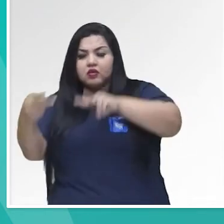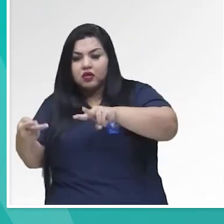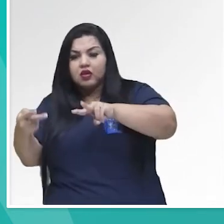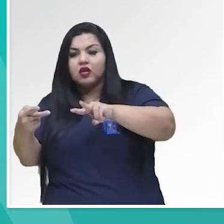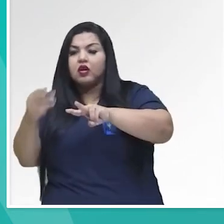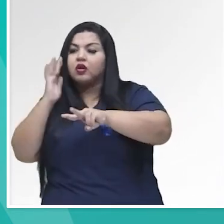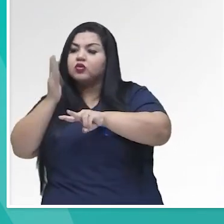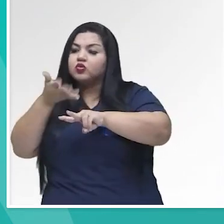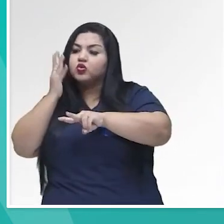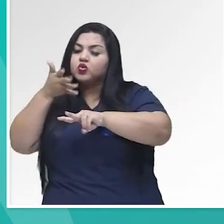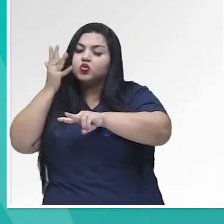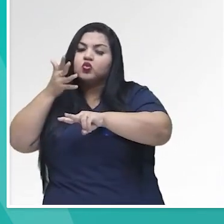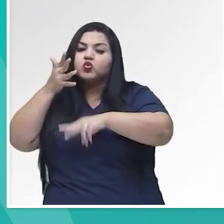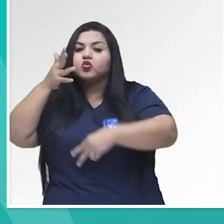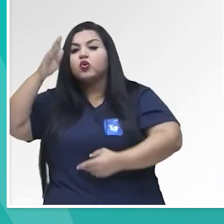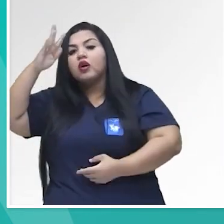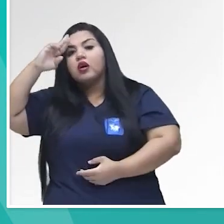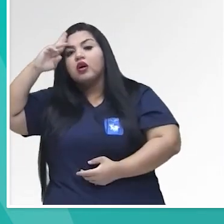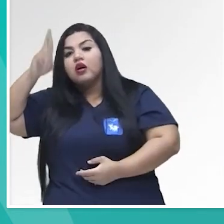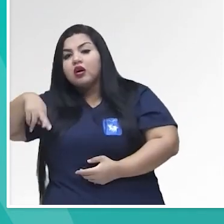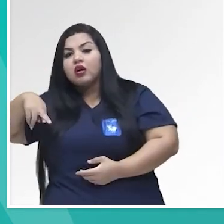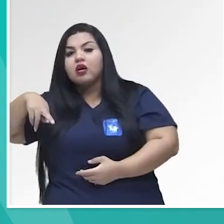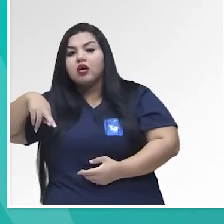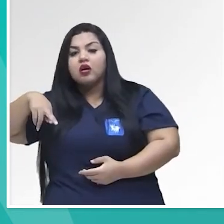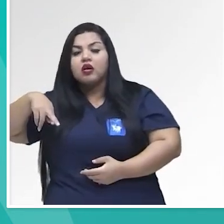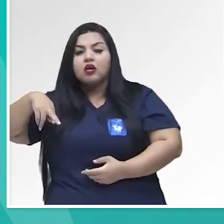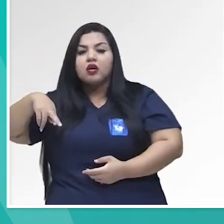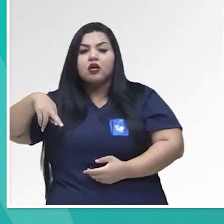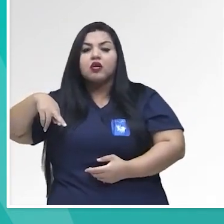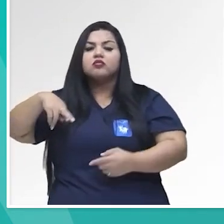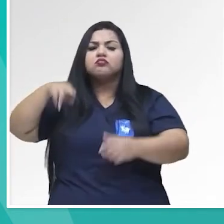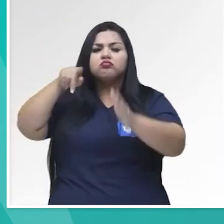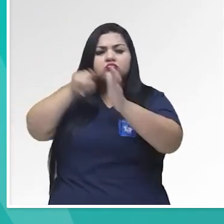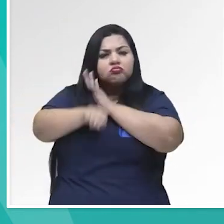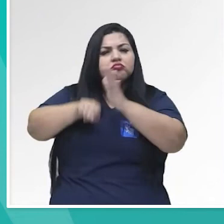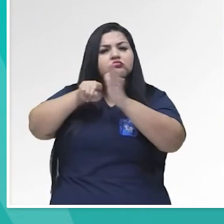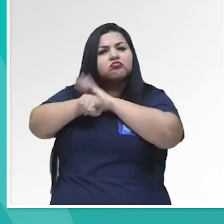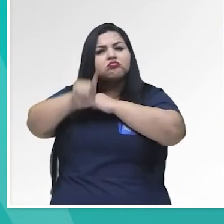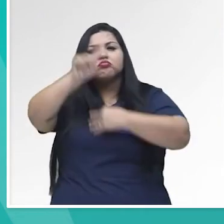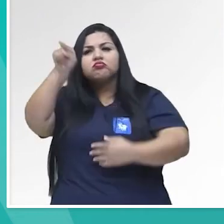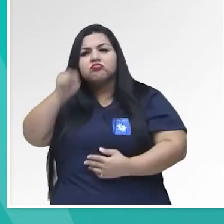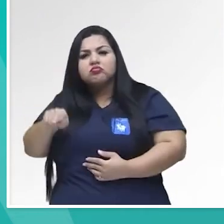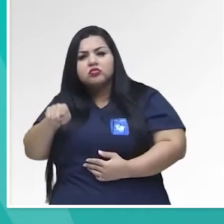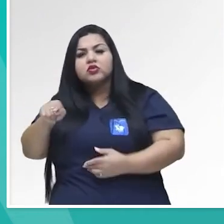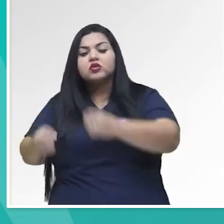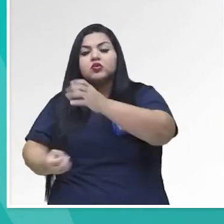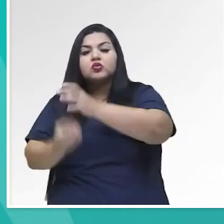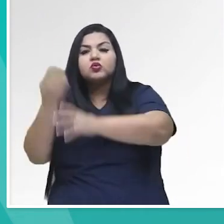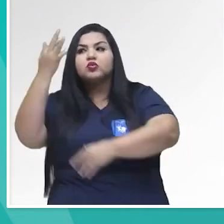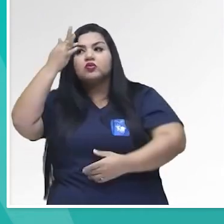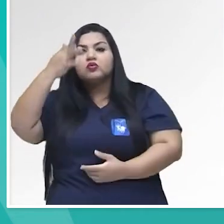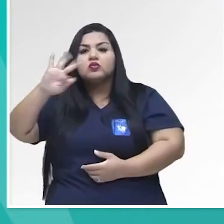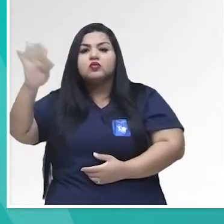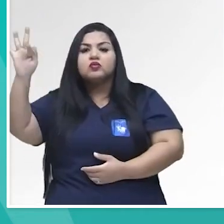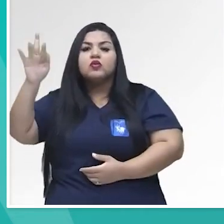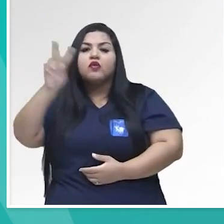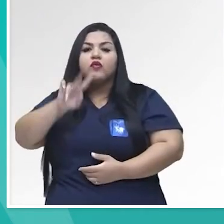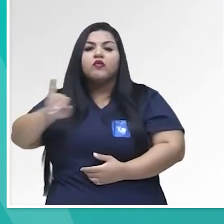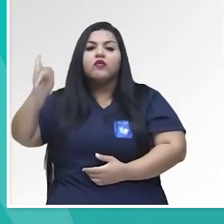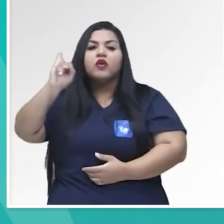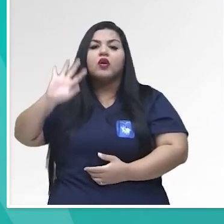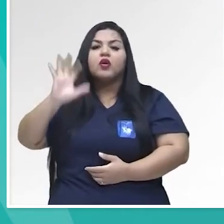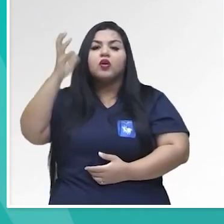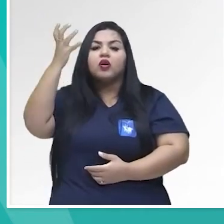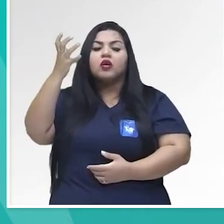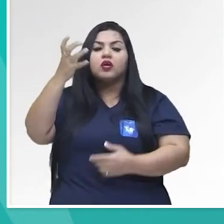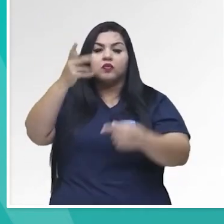das coisas, um discurso mais questionador. Então, o surgimento da filosofia vem como uma quebra